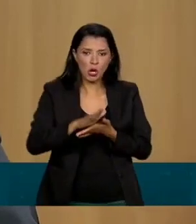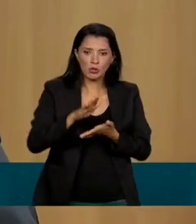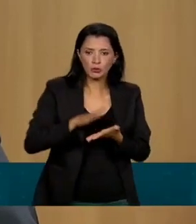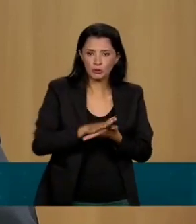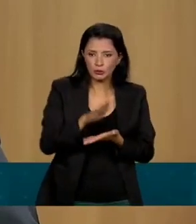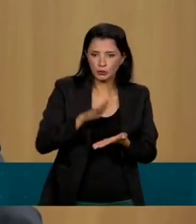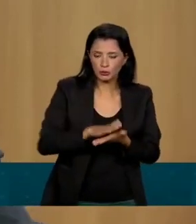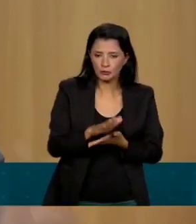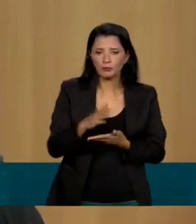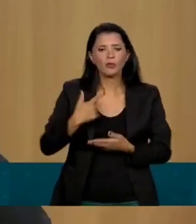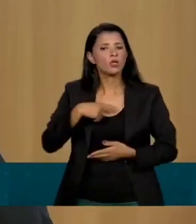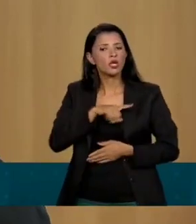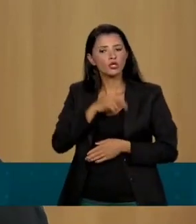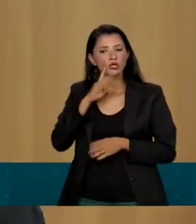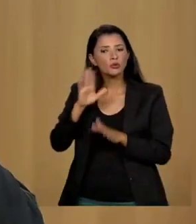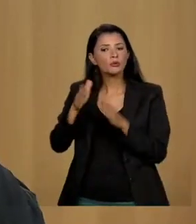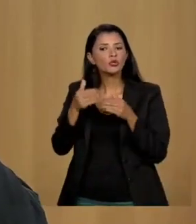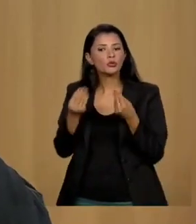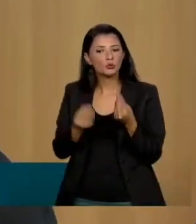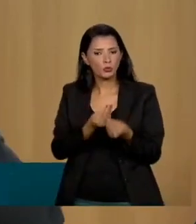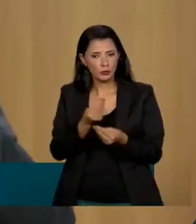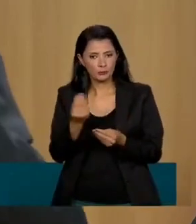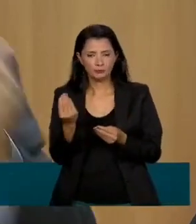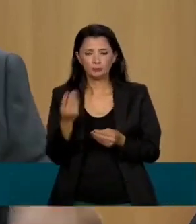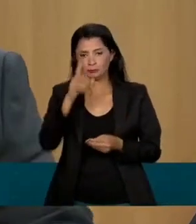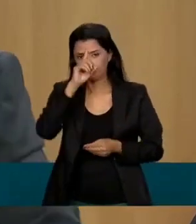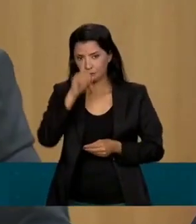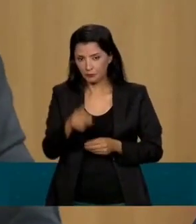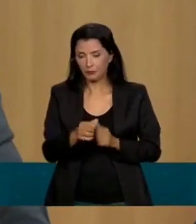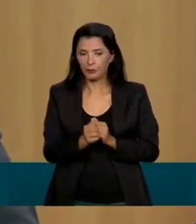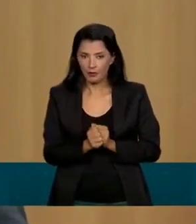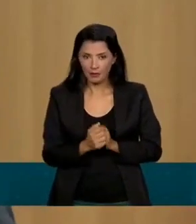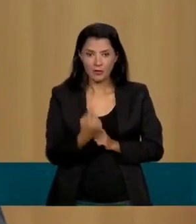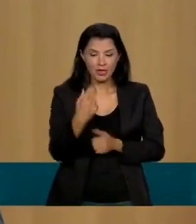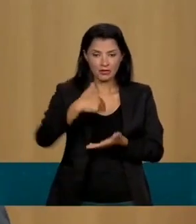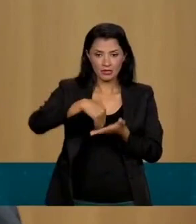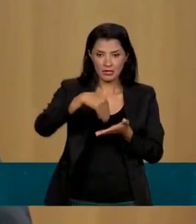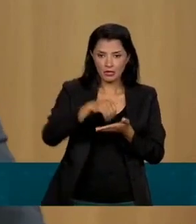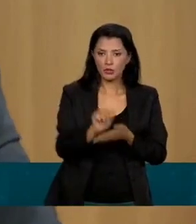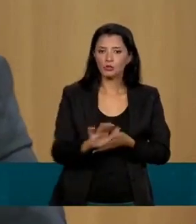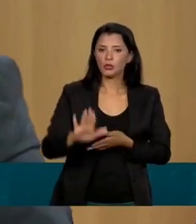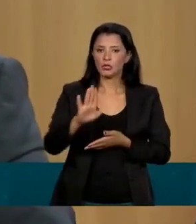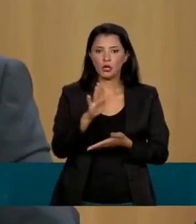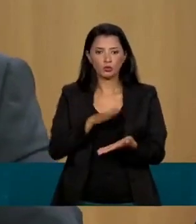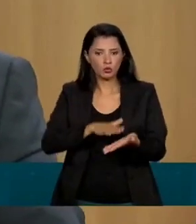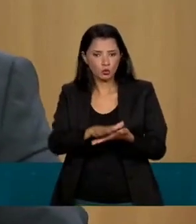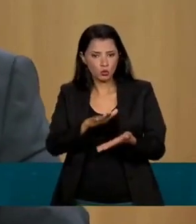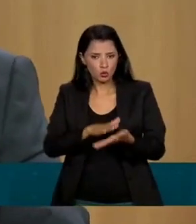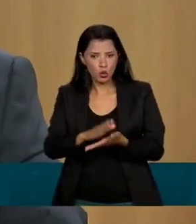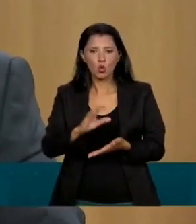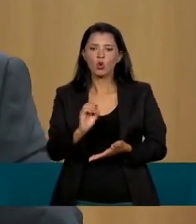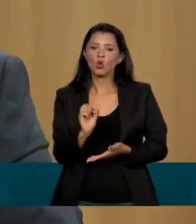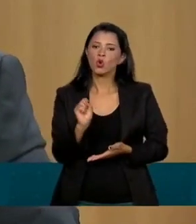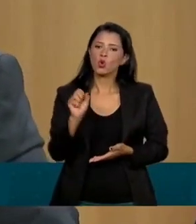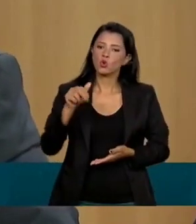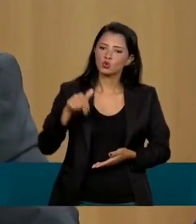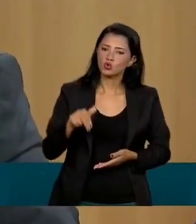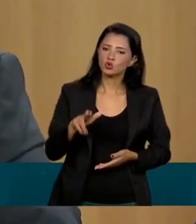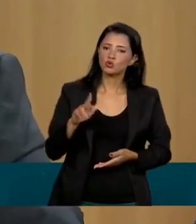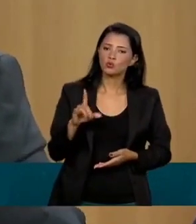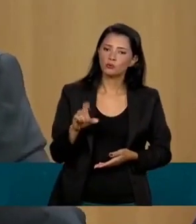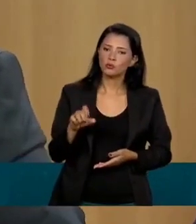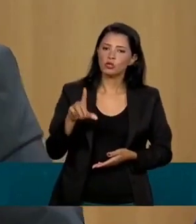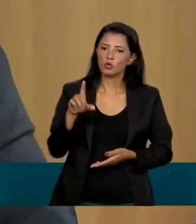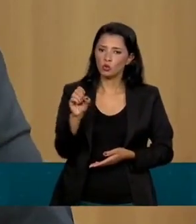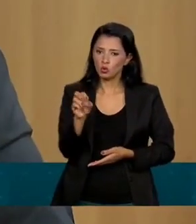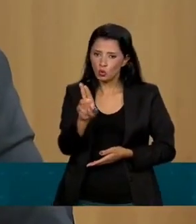nós estamos determinando? Em primeiro lugar, que a Secretaria Nacional do Consumidor vai instaurar